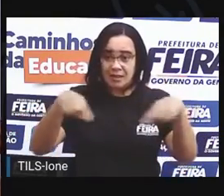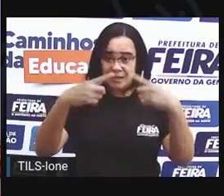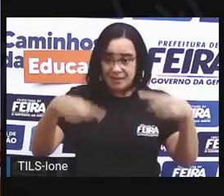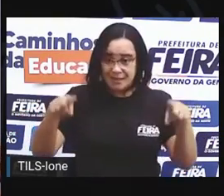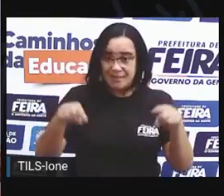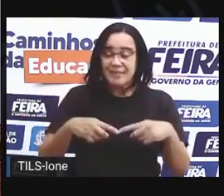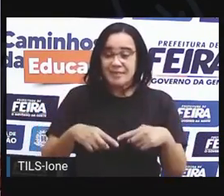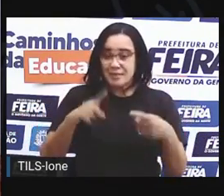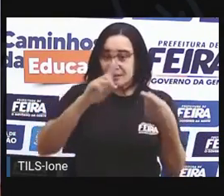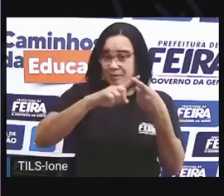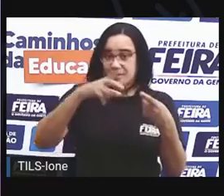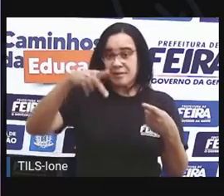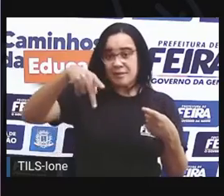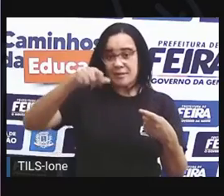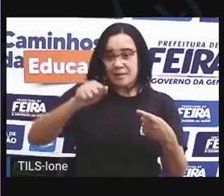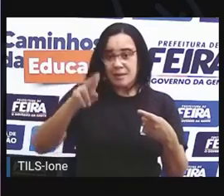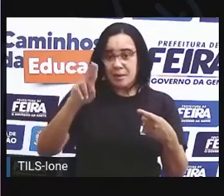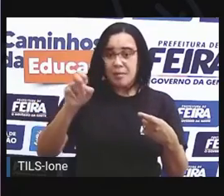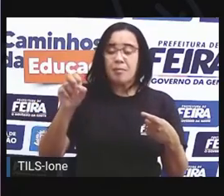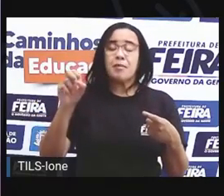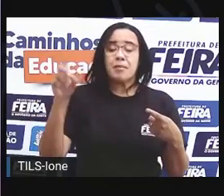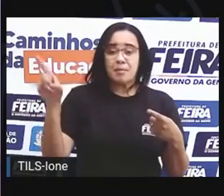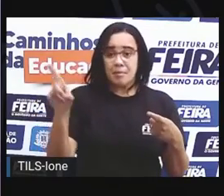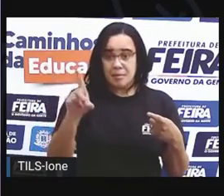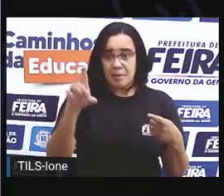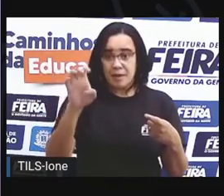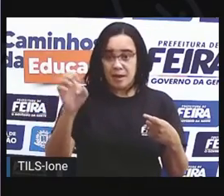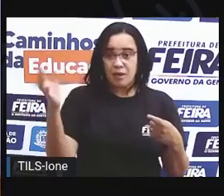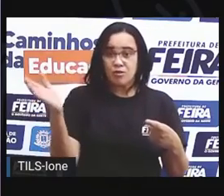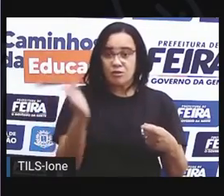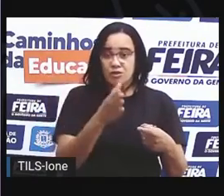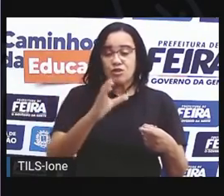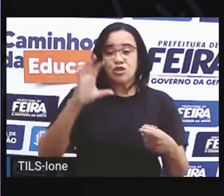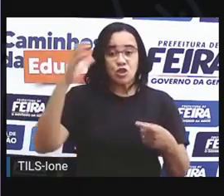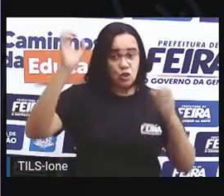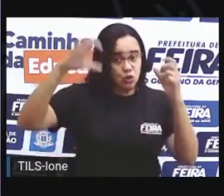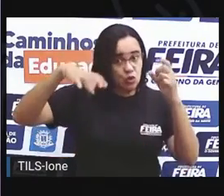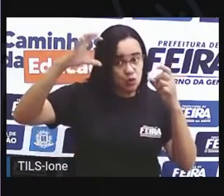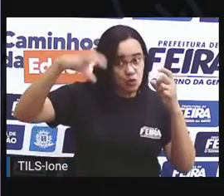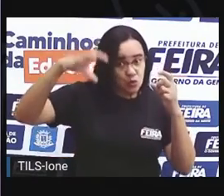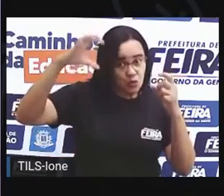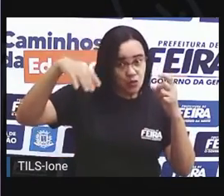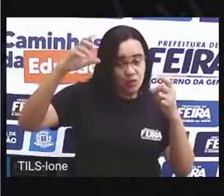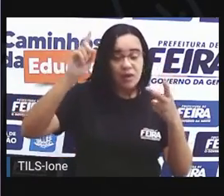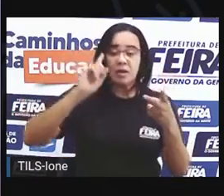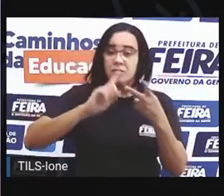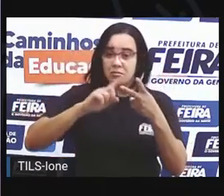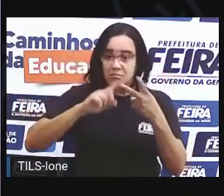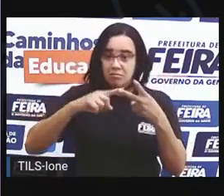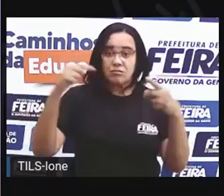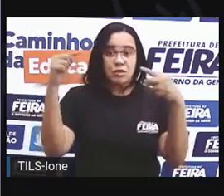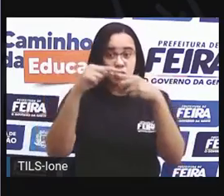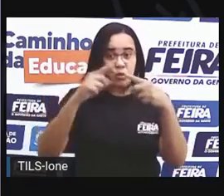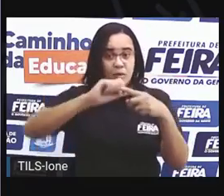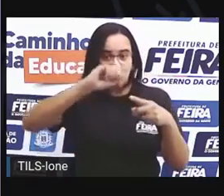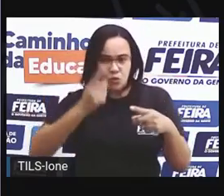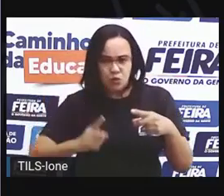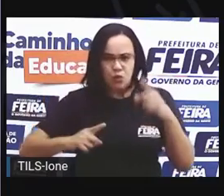chuva. Isso, que imita o som da chuva. Usamos o trovão.